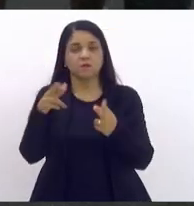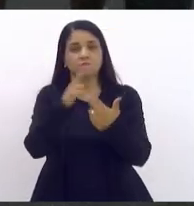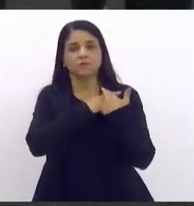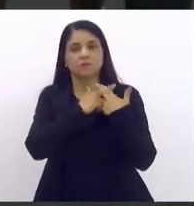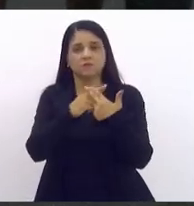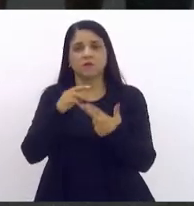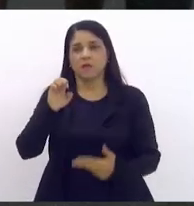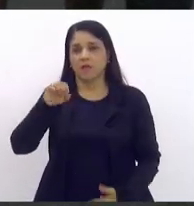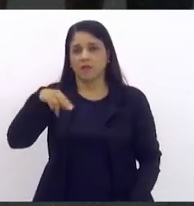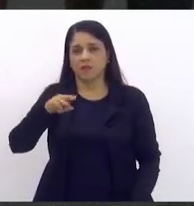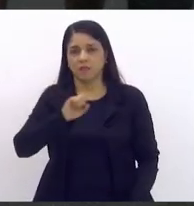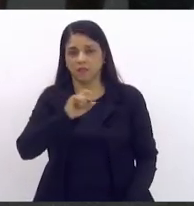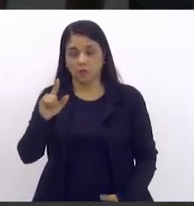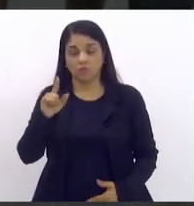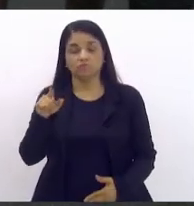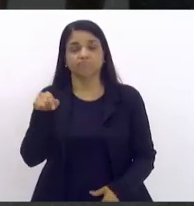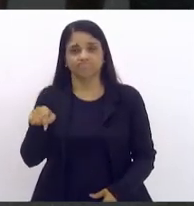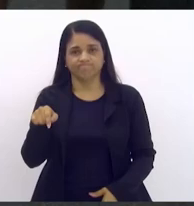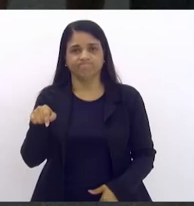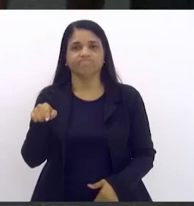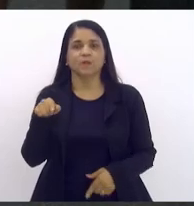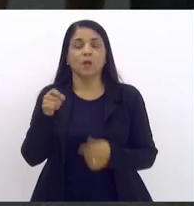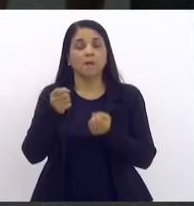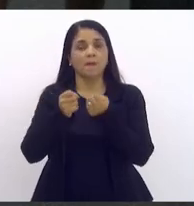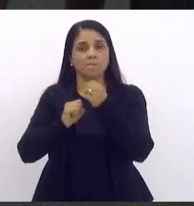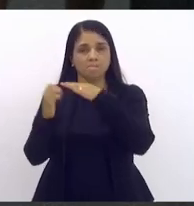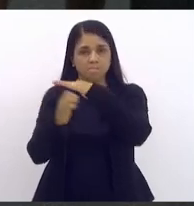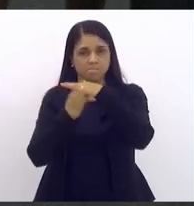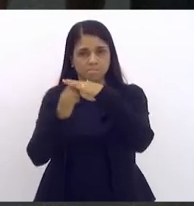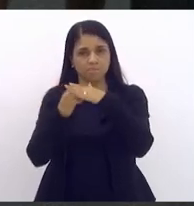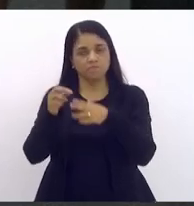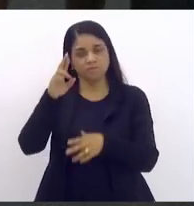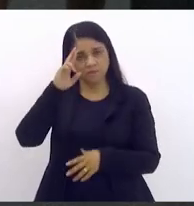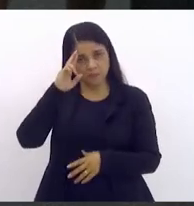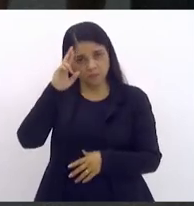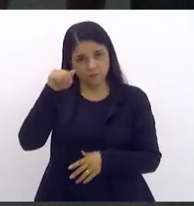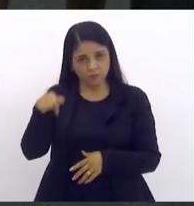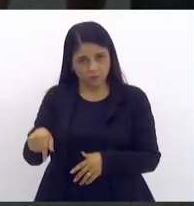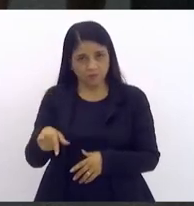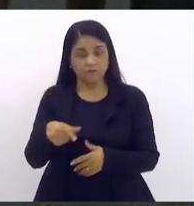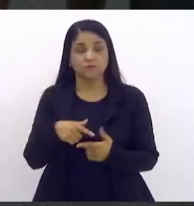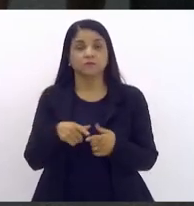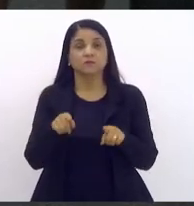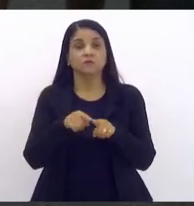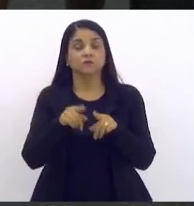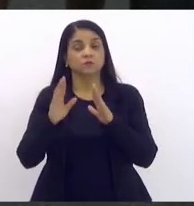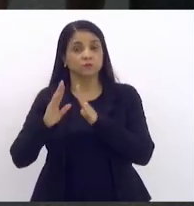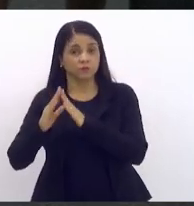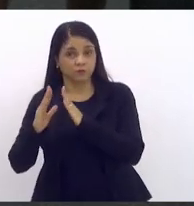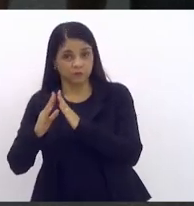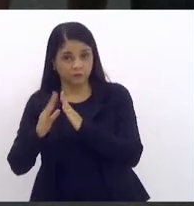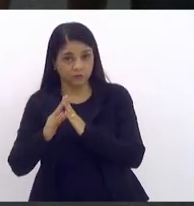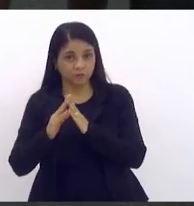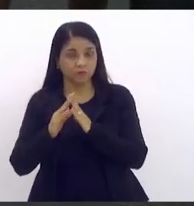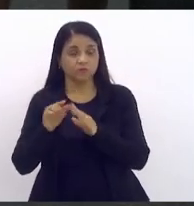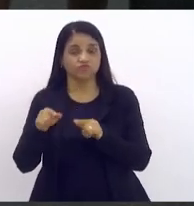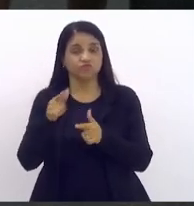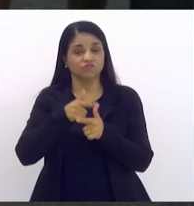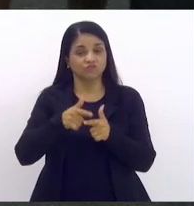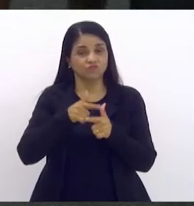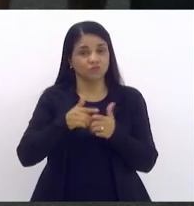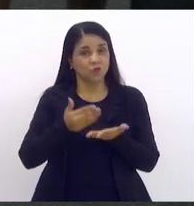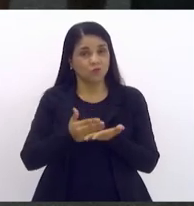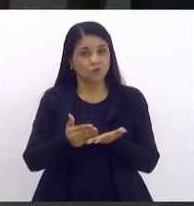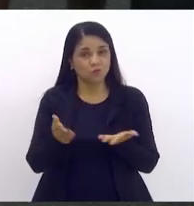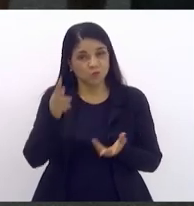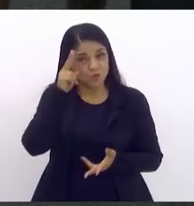concessionária responsável por esse fornecimento. E, segundo moradores e moradoras, essa problemática, que teve início na segunda-feira,